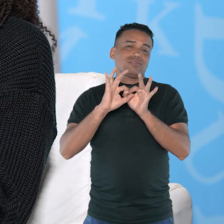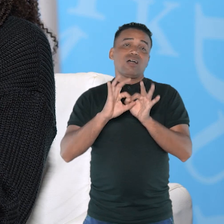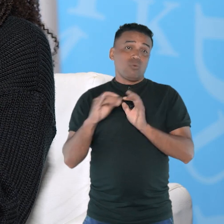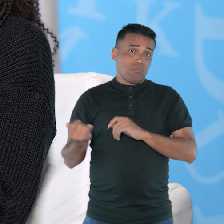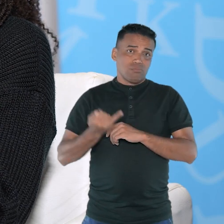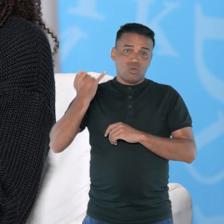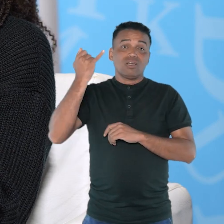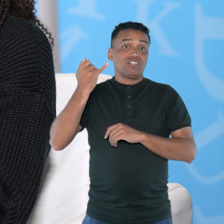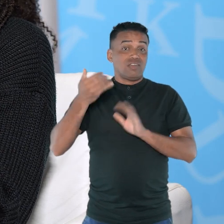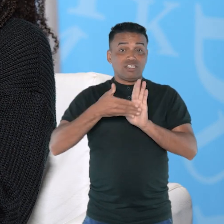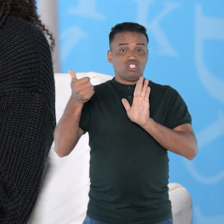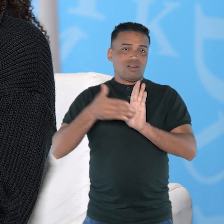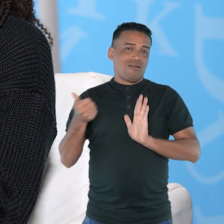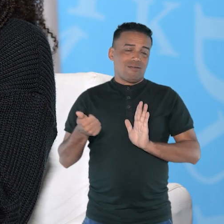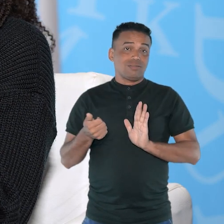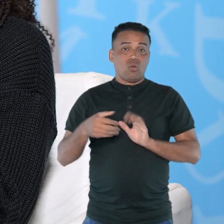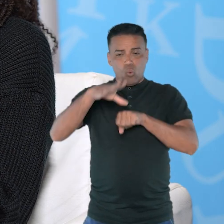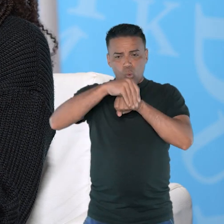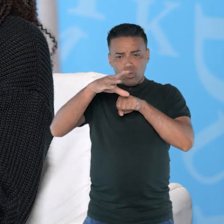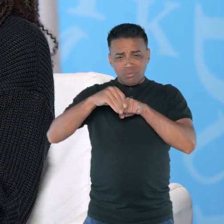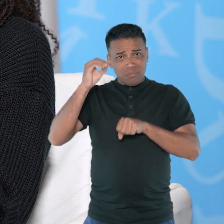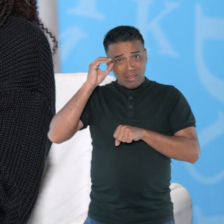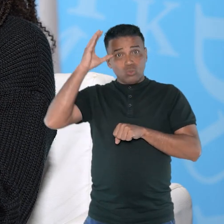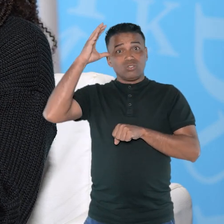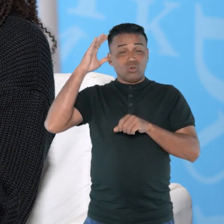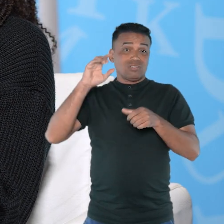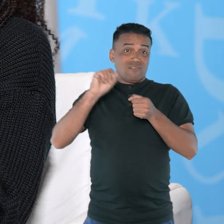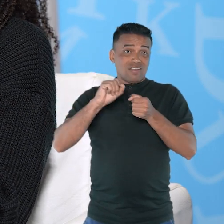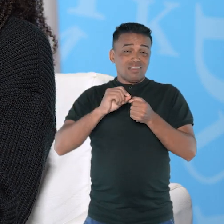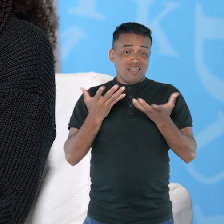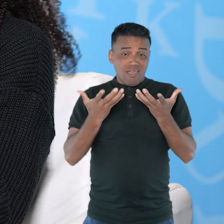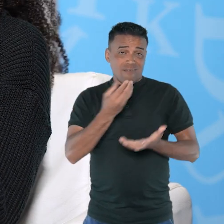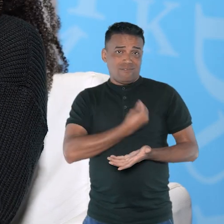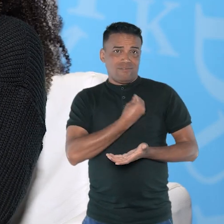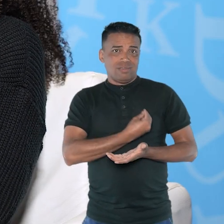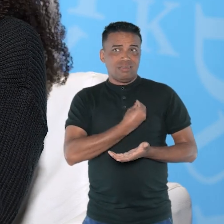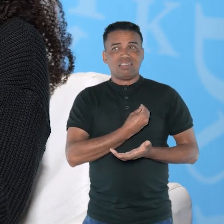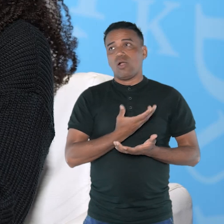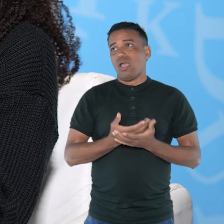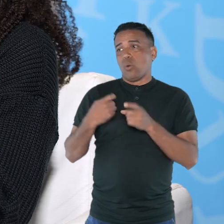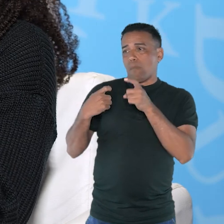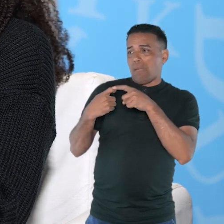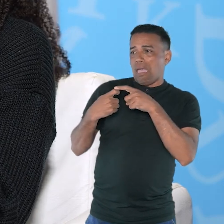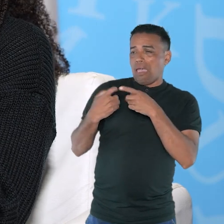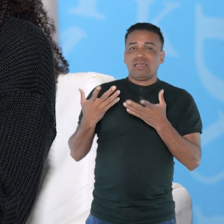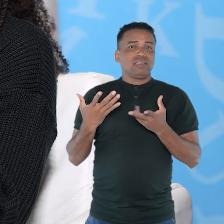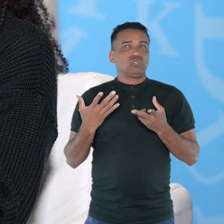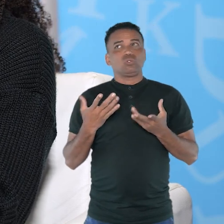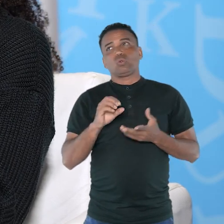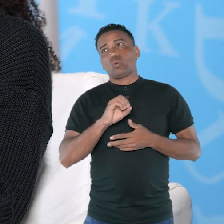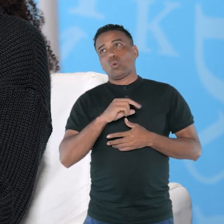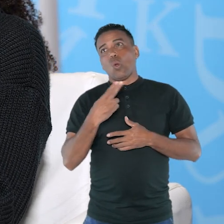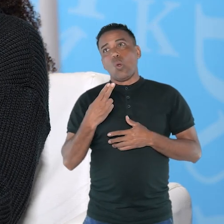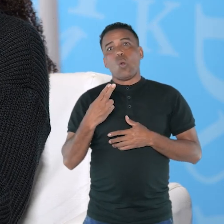eu acho que o conhecimento para todas as coisas que a gente quer fazer na vida, que não necessariamente eu quero ser uma médica, eu quero ser